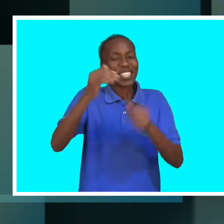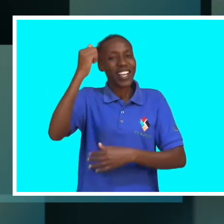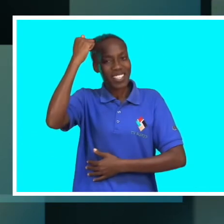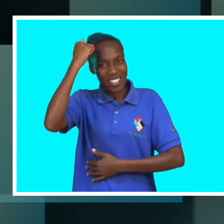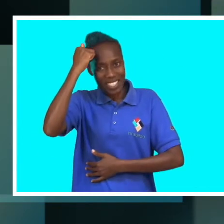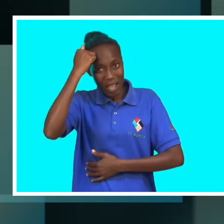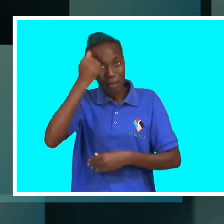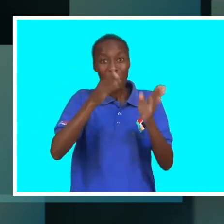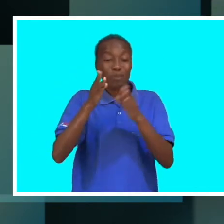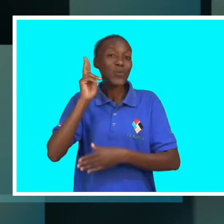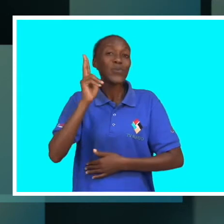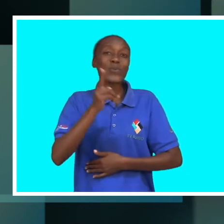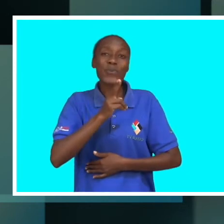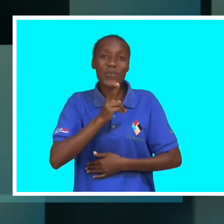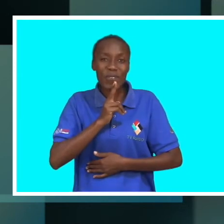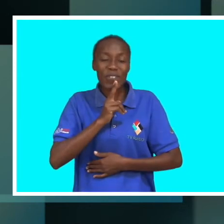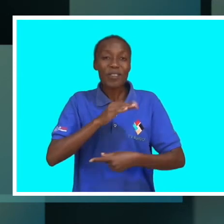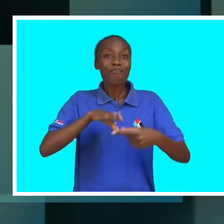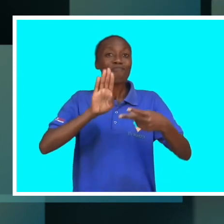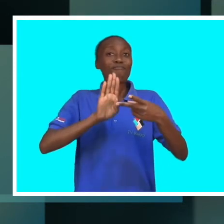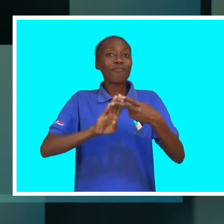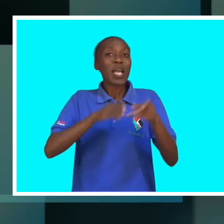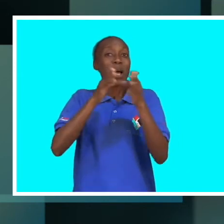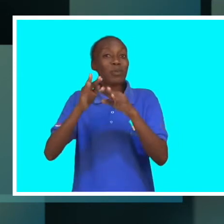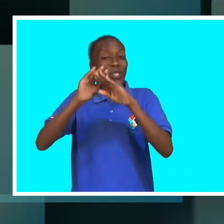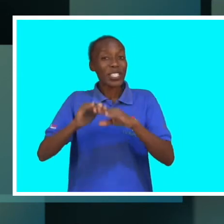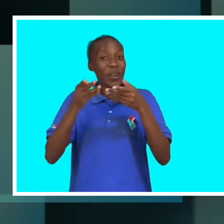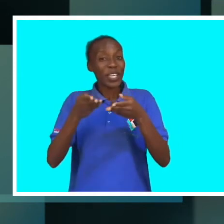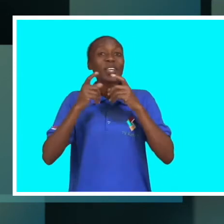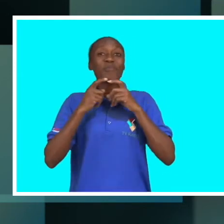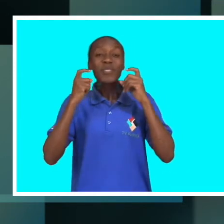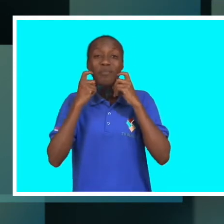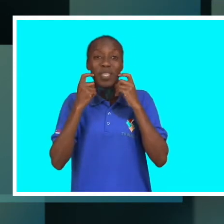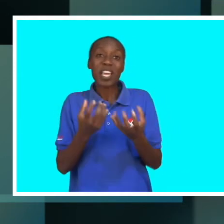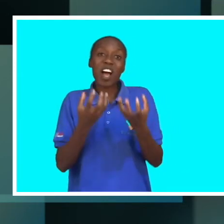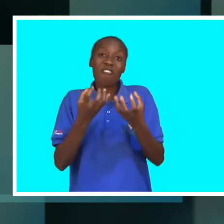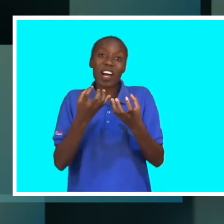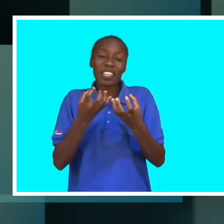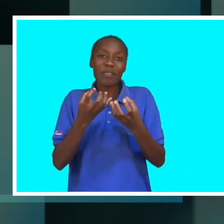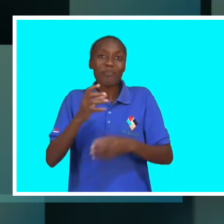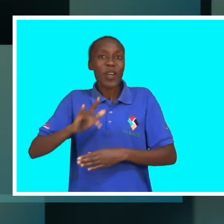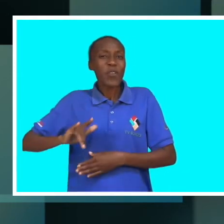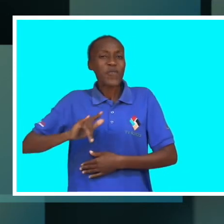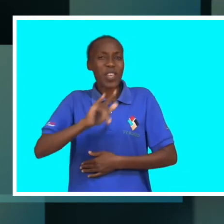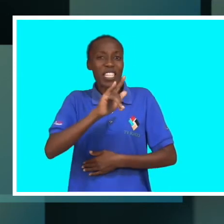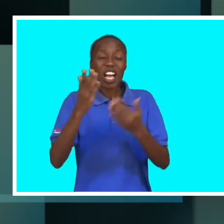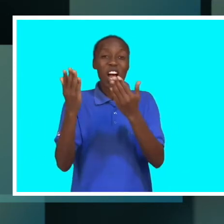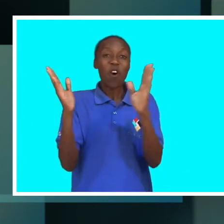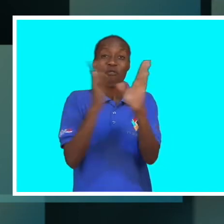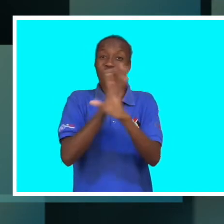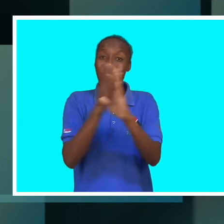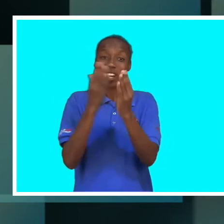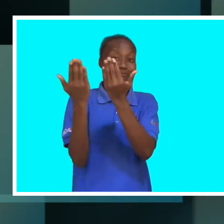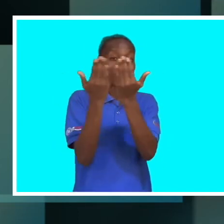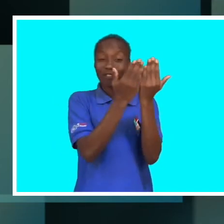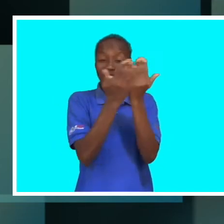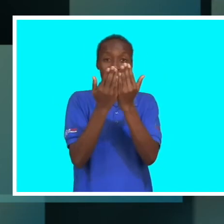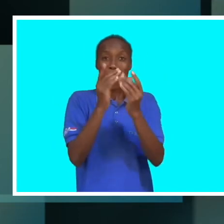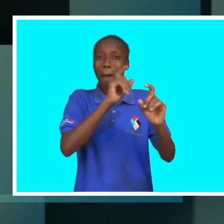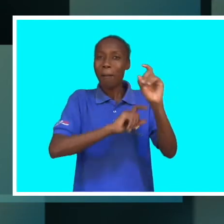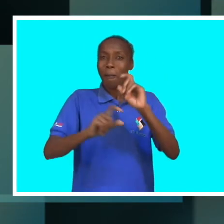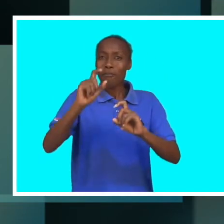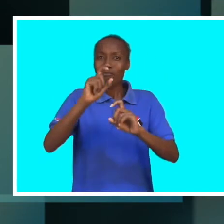sabem, à pessoa surda, àqueles que estão aqui em Moçambique que não têm a possibilidade de ir para fora para poder estudar, para poderem